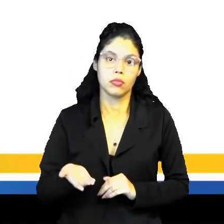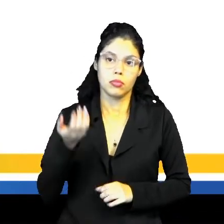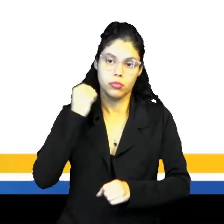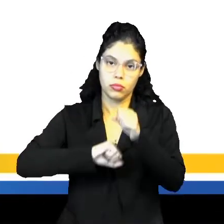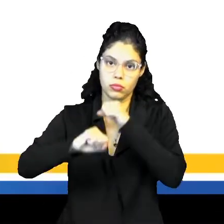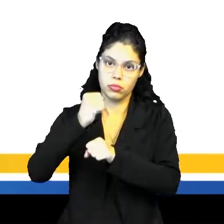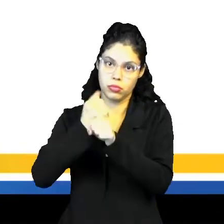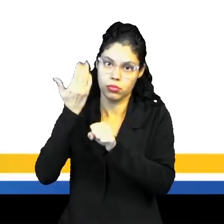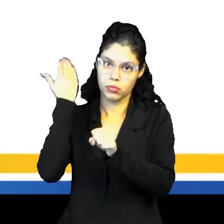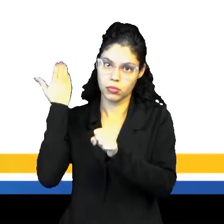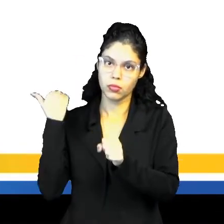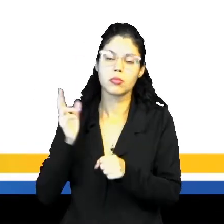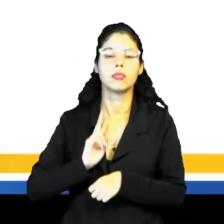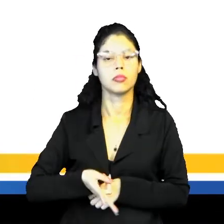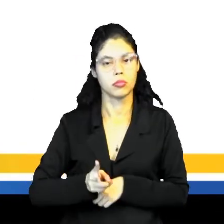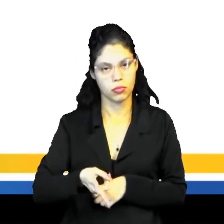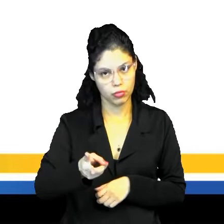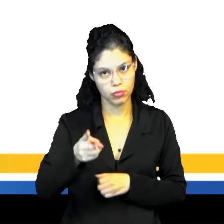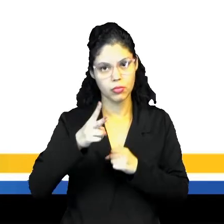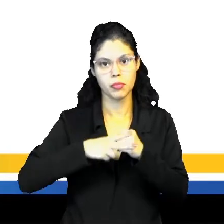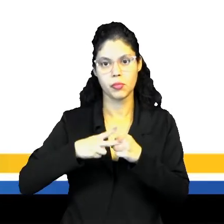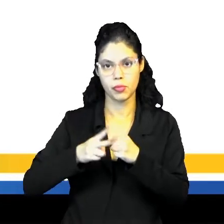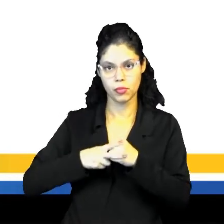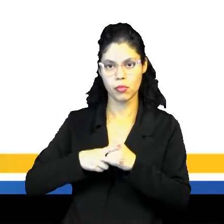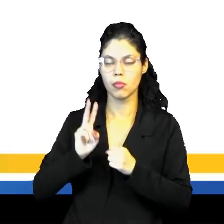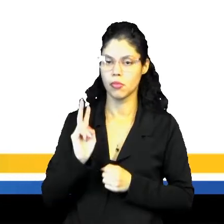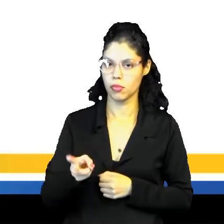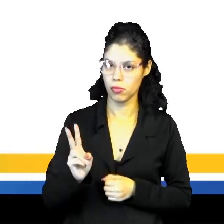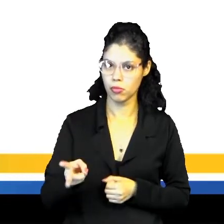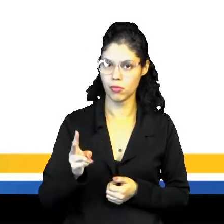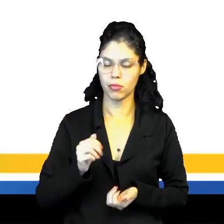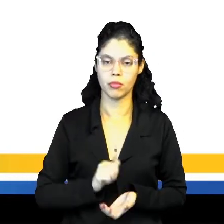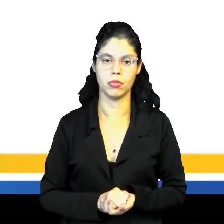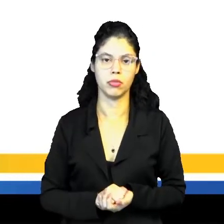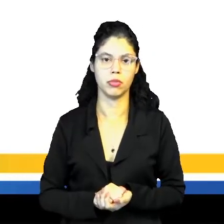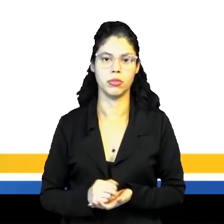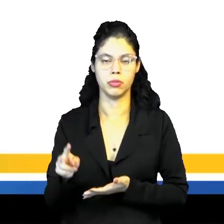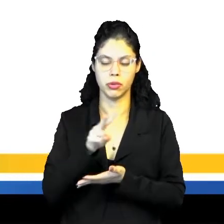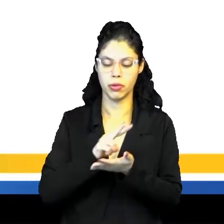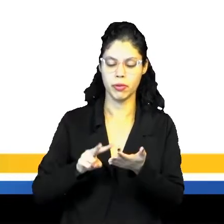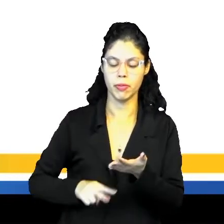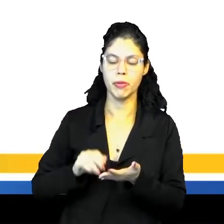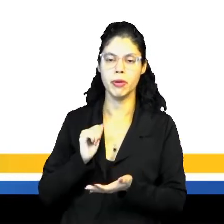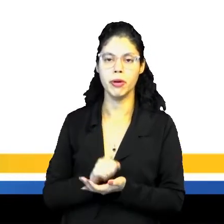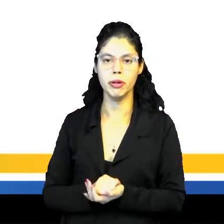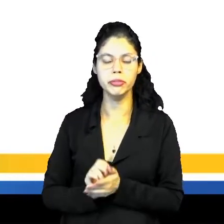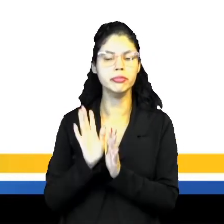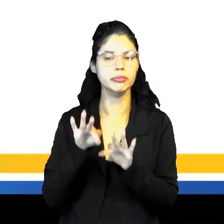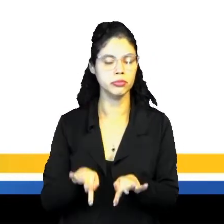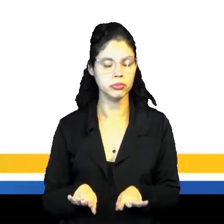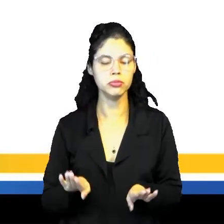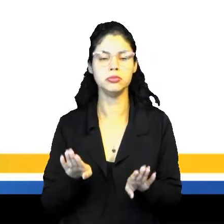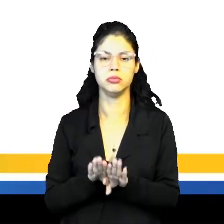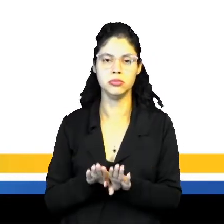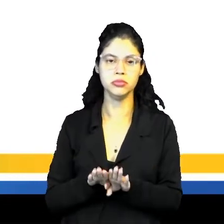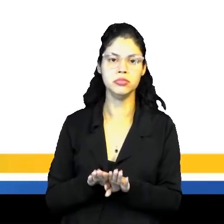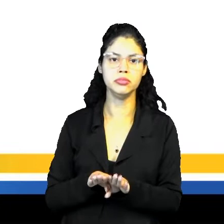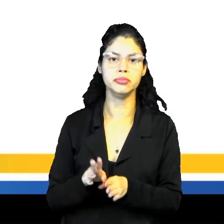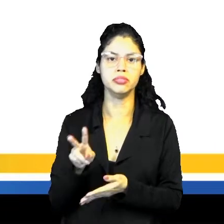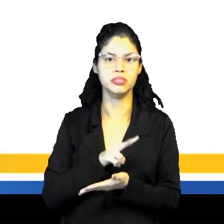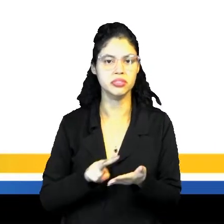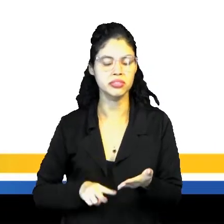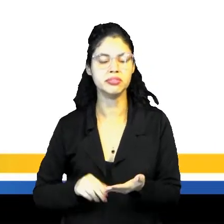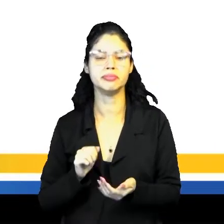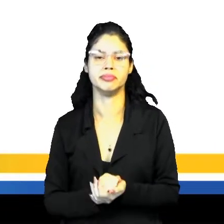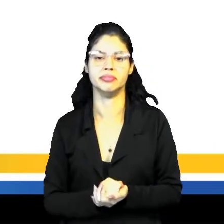ano passado, a construção verbal ali, ela é a mesma, né? O ato de ler numa ação totalmente concluída. Então, leí